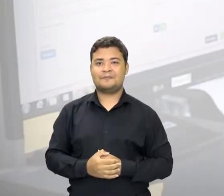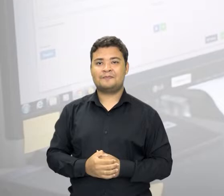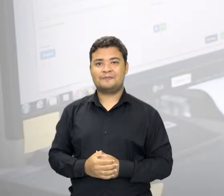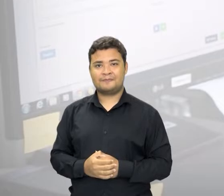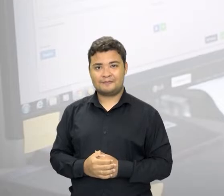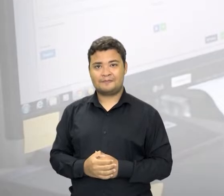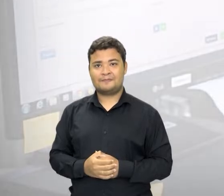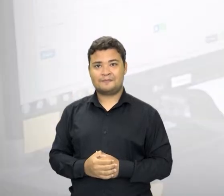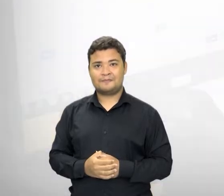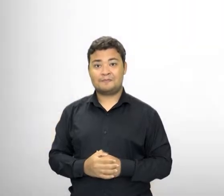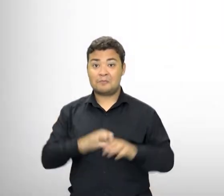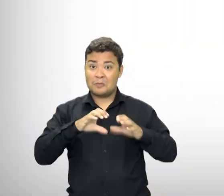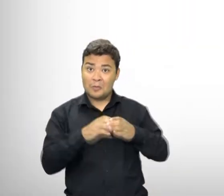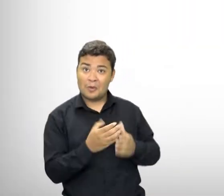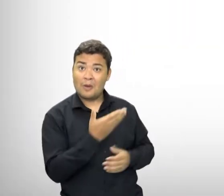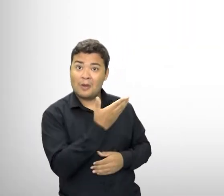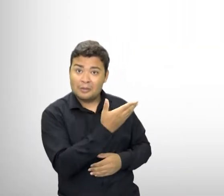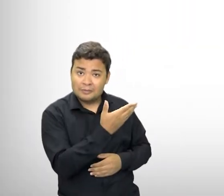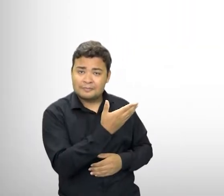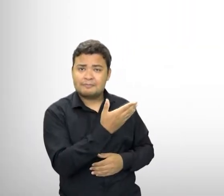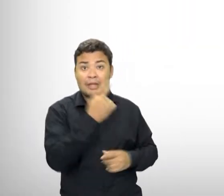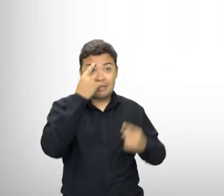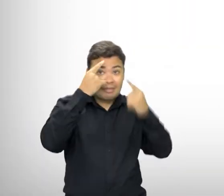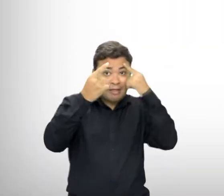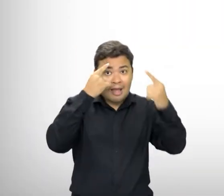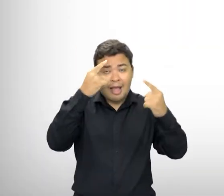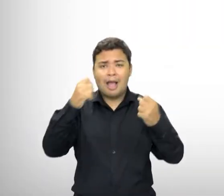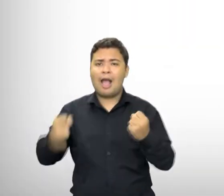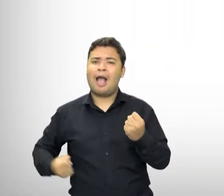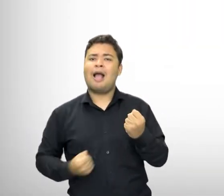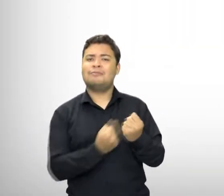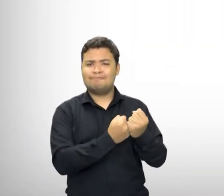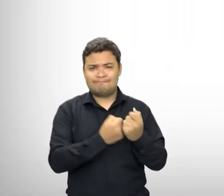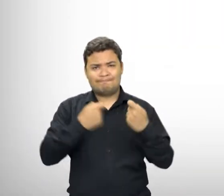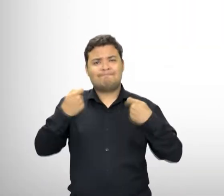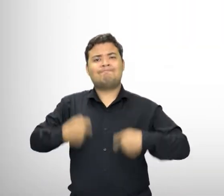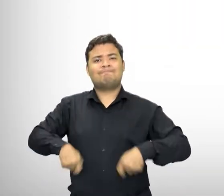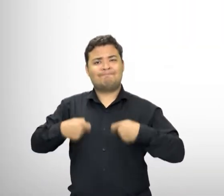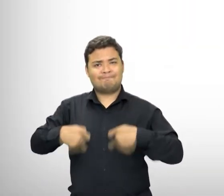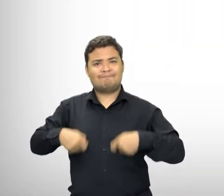3216-7300. FUNAP, porque grandes ideias precisam de apoio.